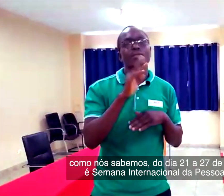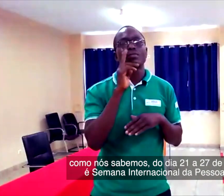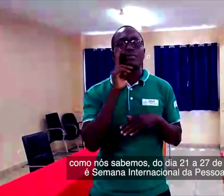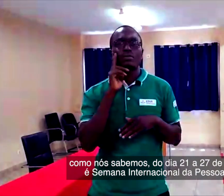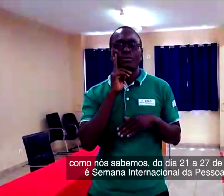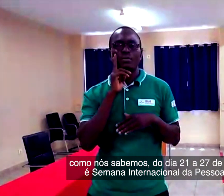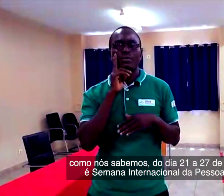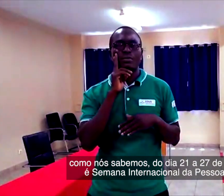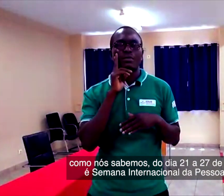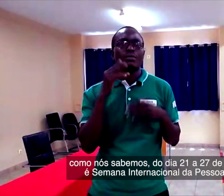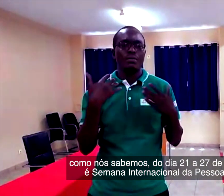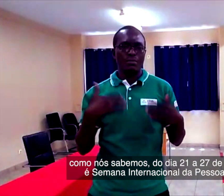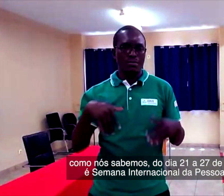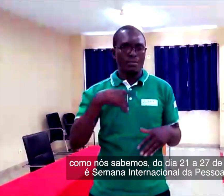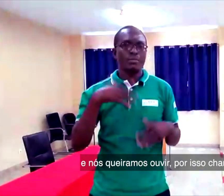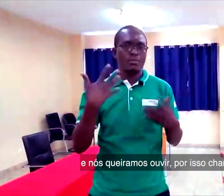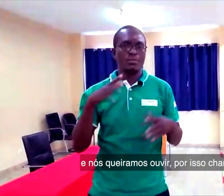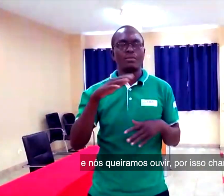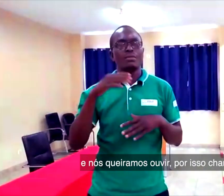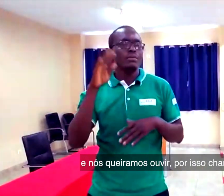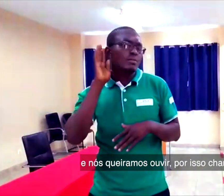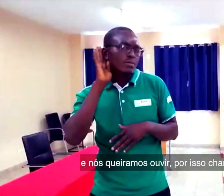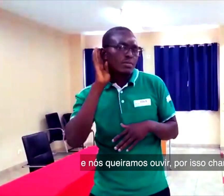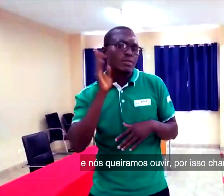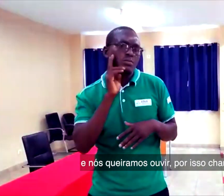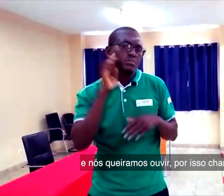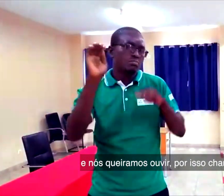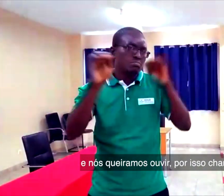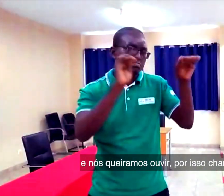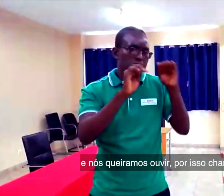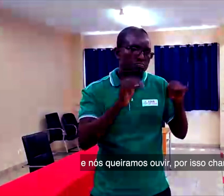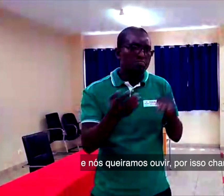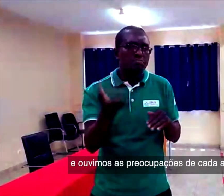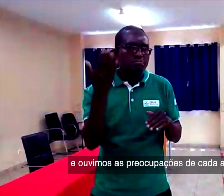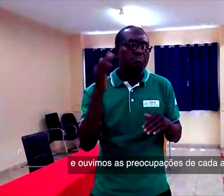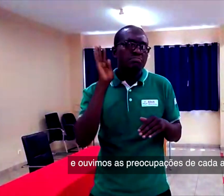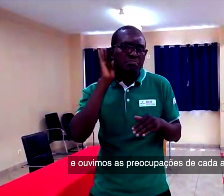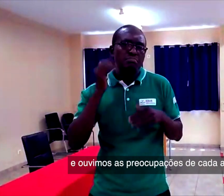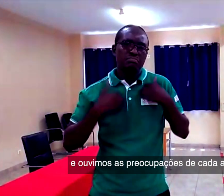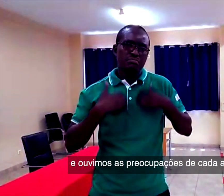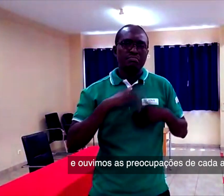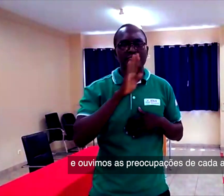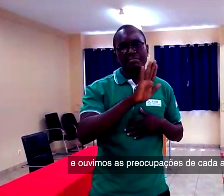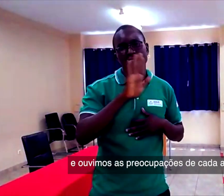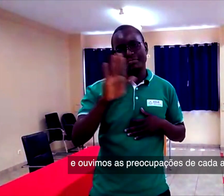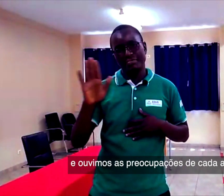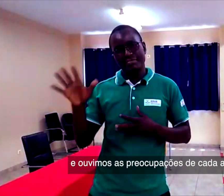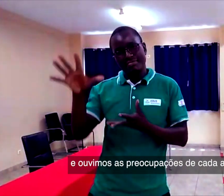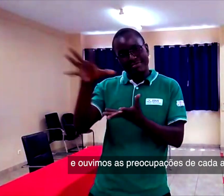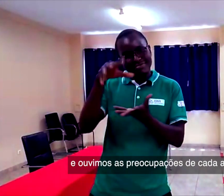a Semana Internacional da Pessoa Surda. E nós queríamos ouvir, por isso chamamos